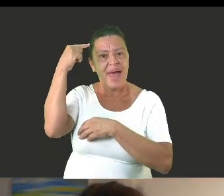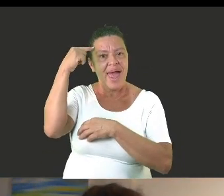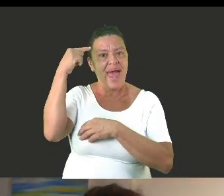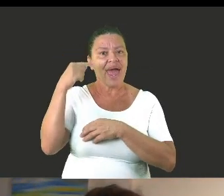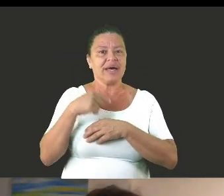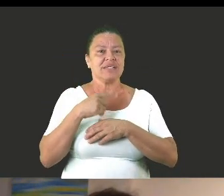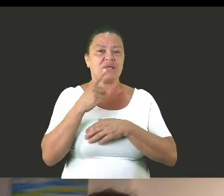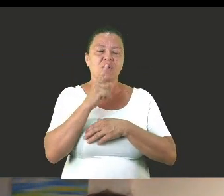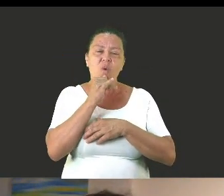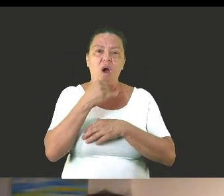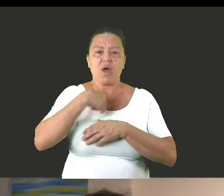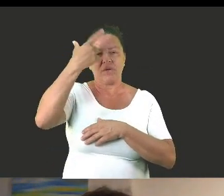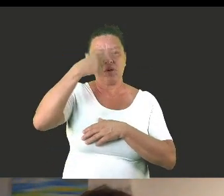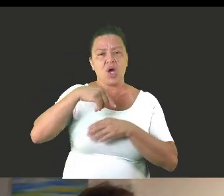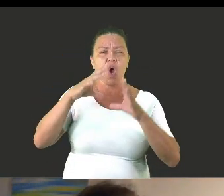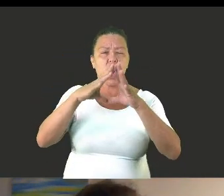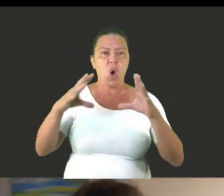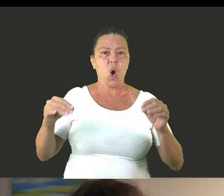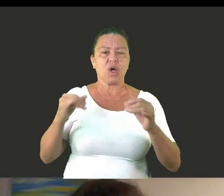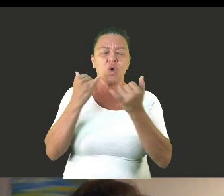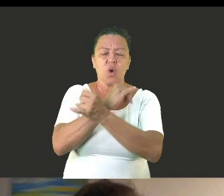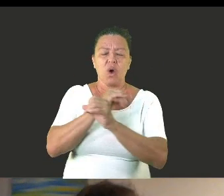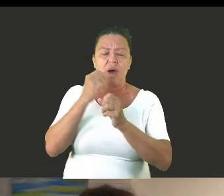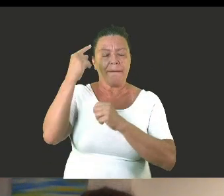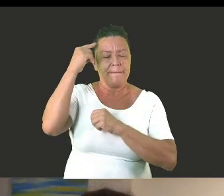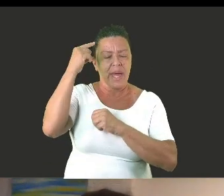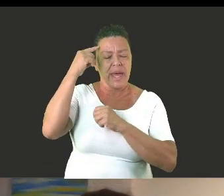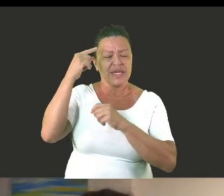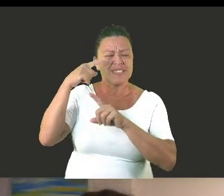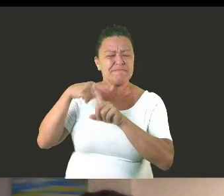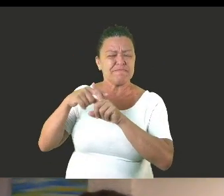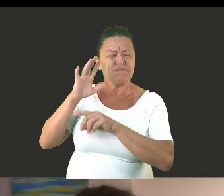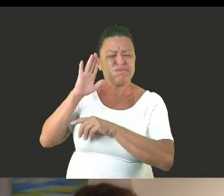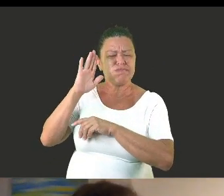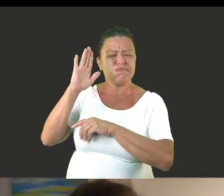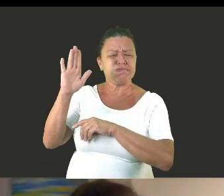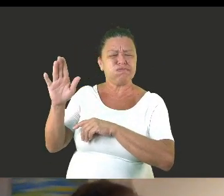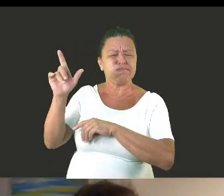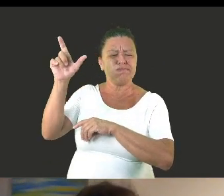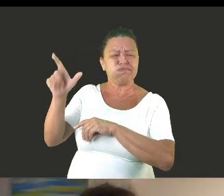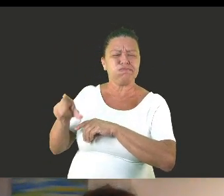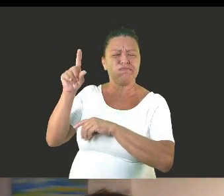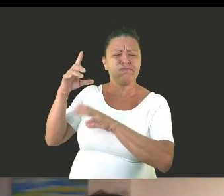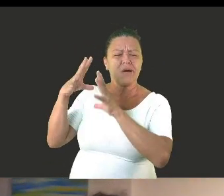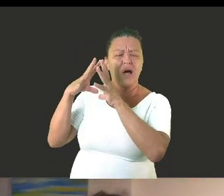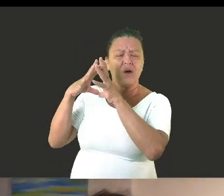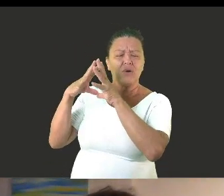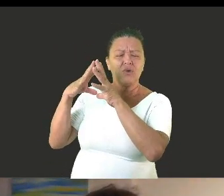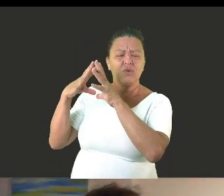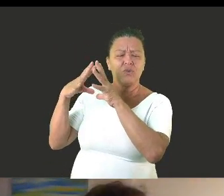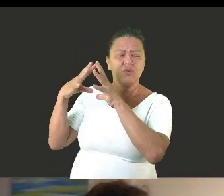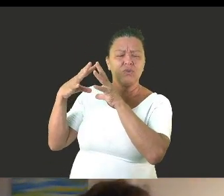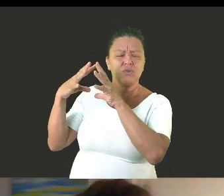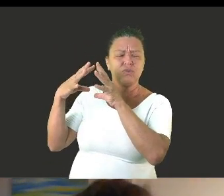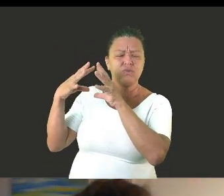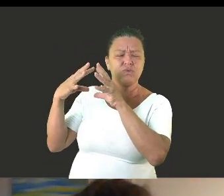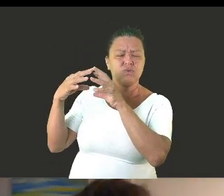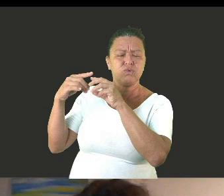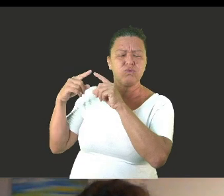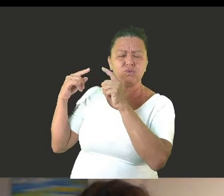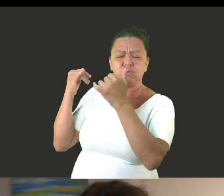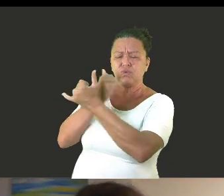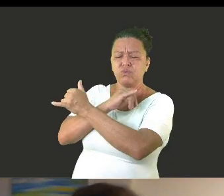por exemplo, ele vibra e irradia os seus elementos vitais de cura, que vão através do